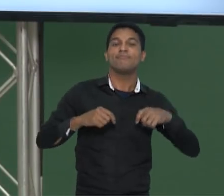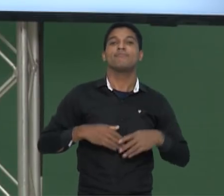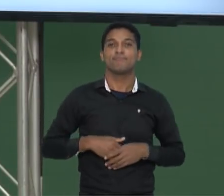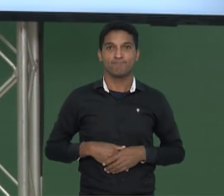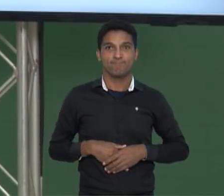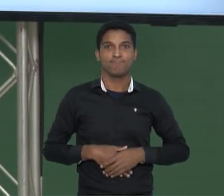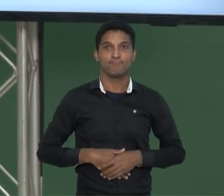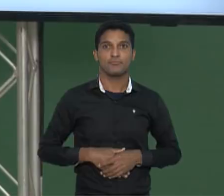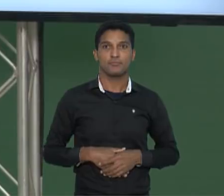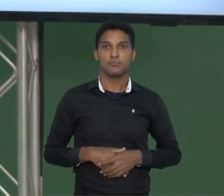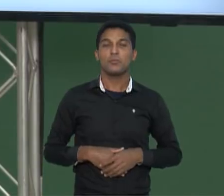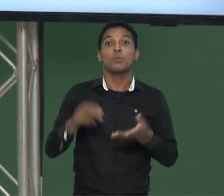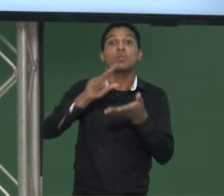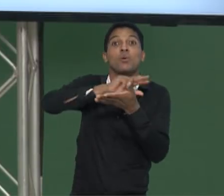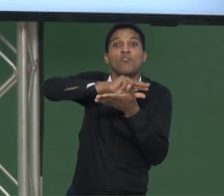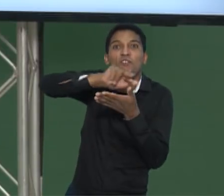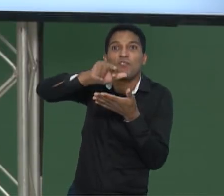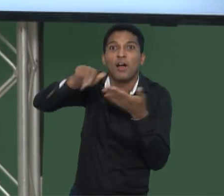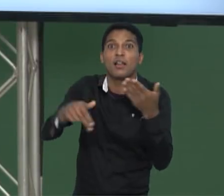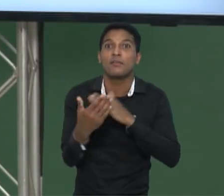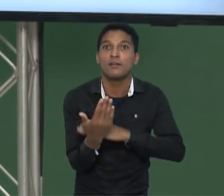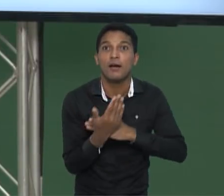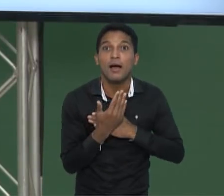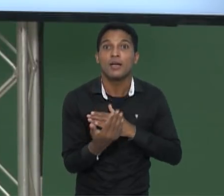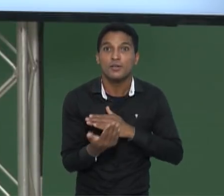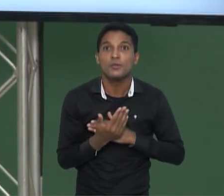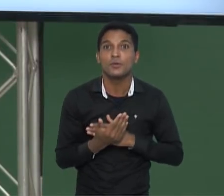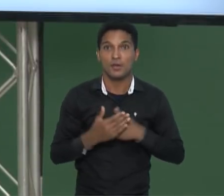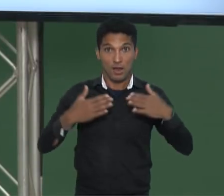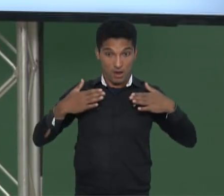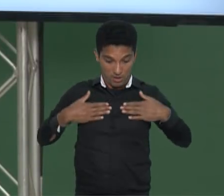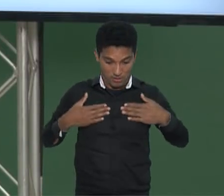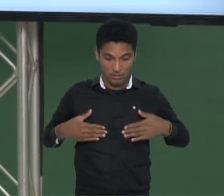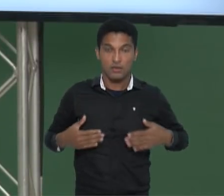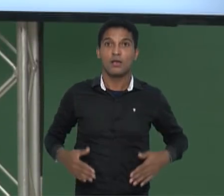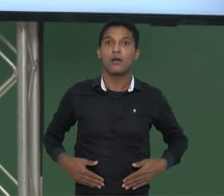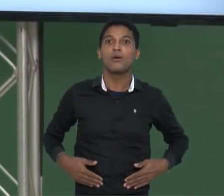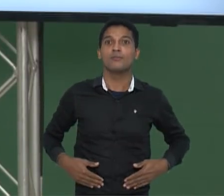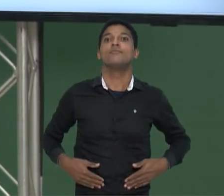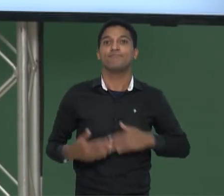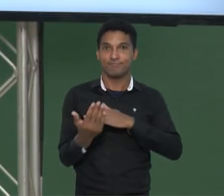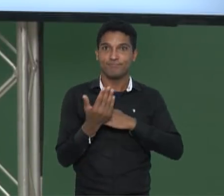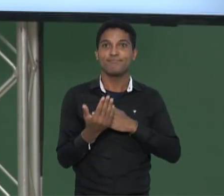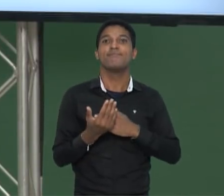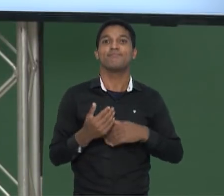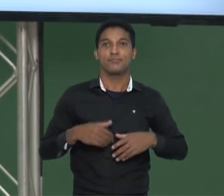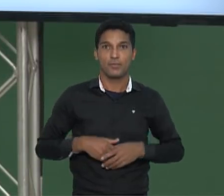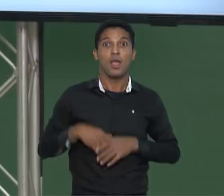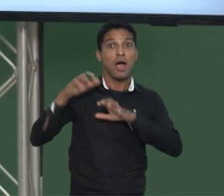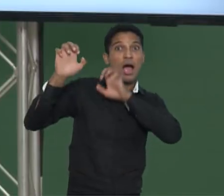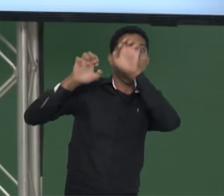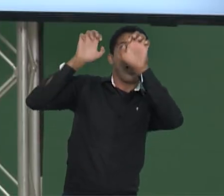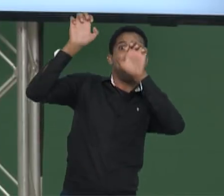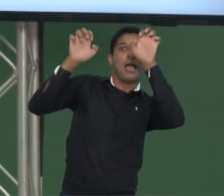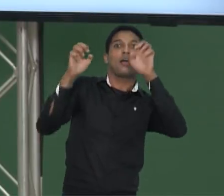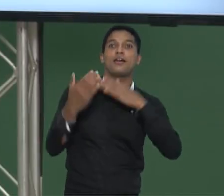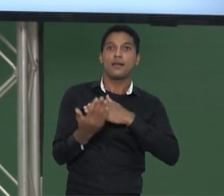é vários benefícios no meu físico, no meu corpo, meus benefícios